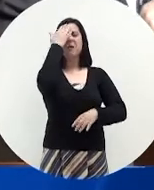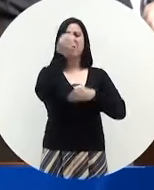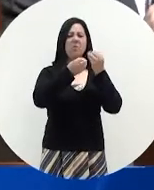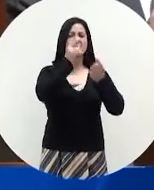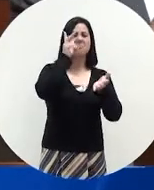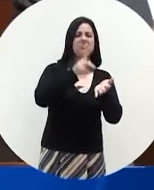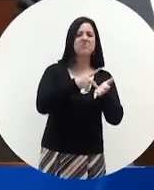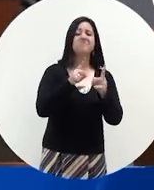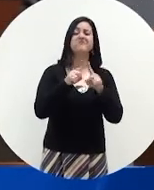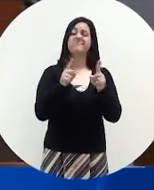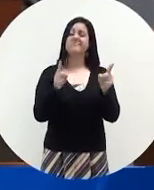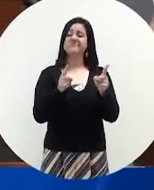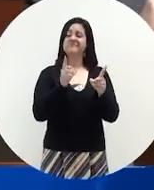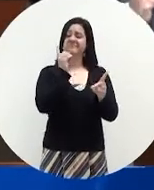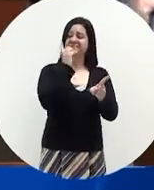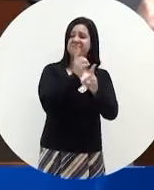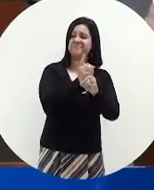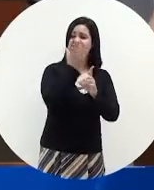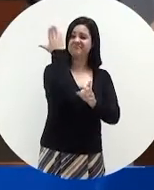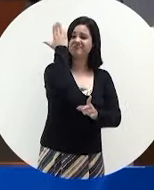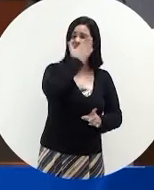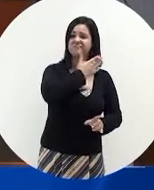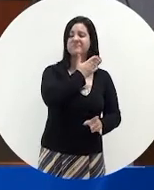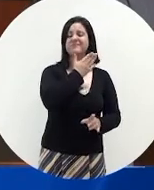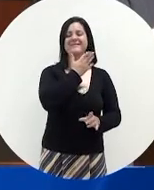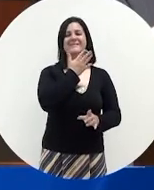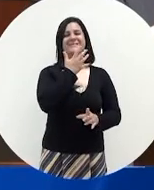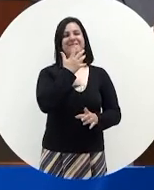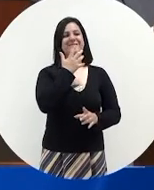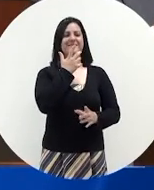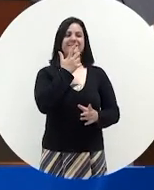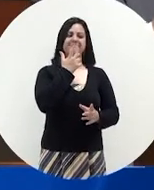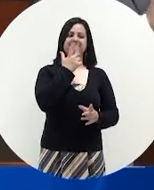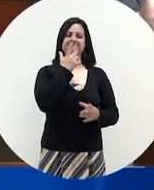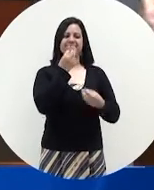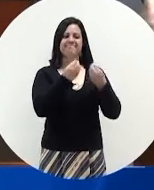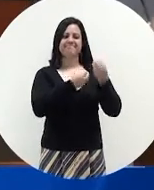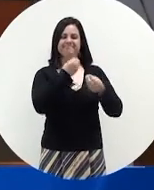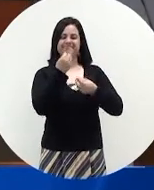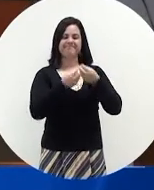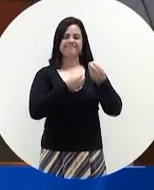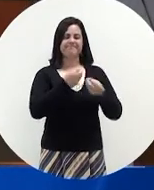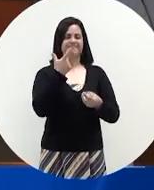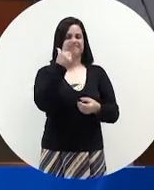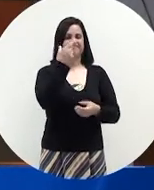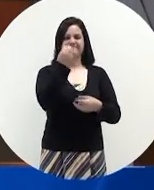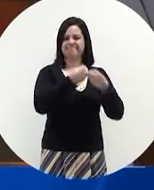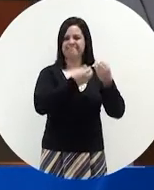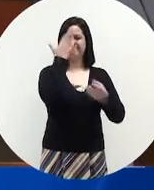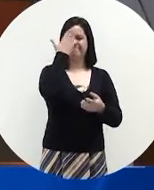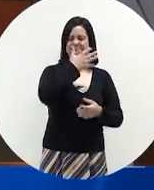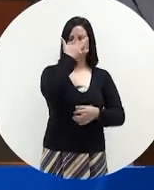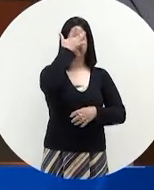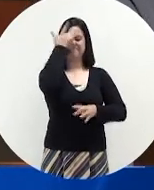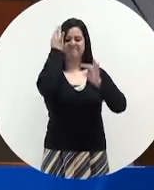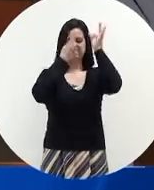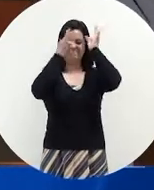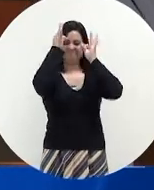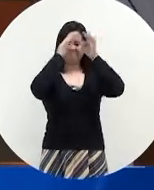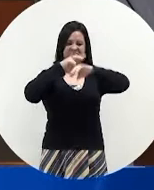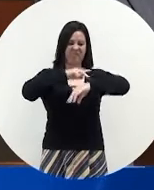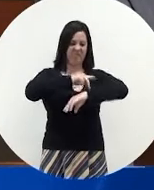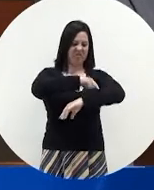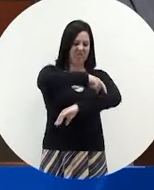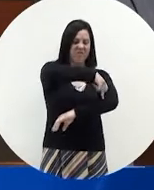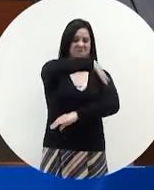um assunto. E apesar das promessas brilhantes que a paleontologia fornece como um meio